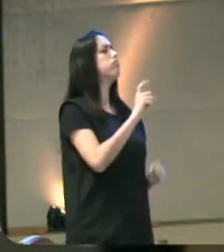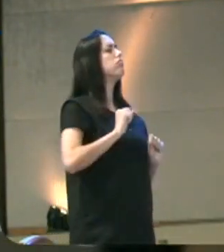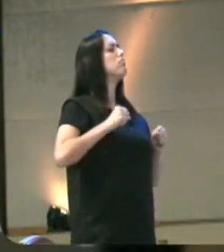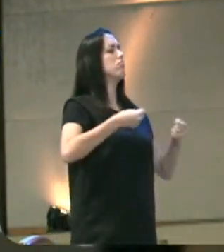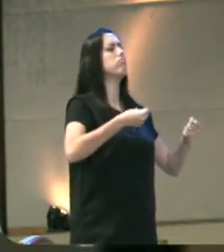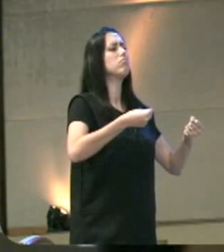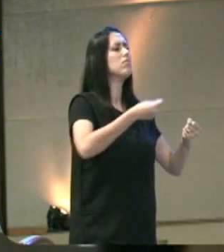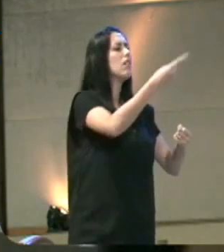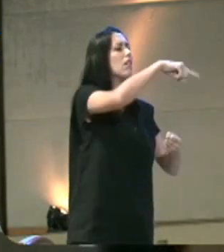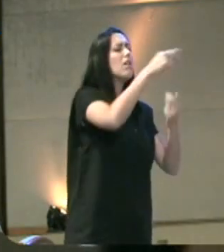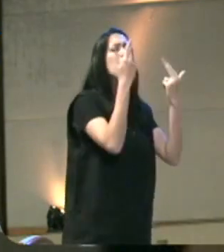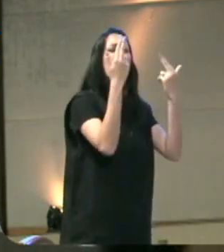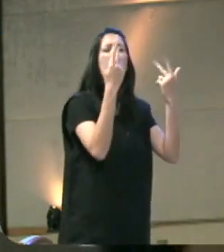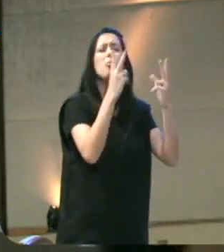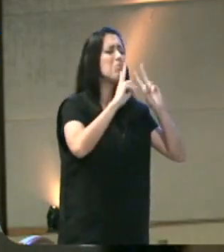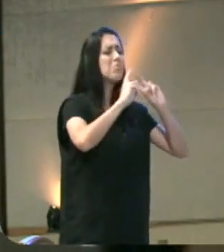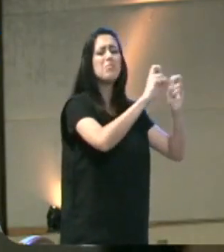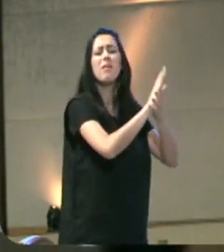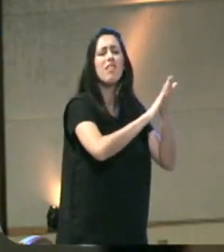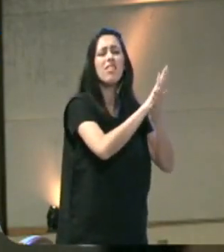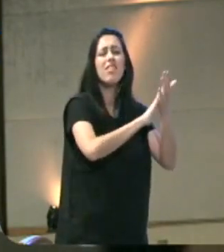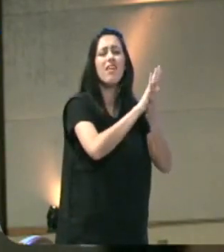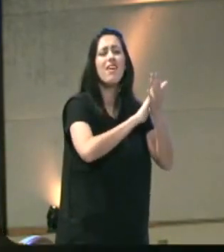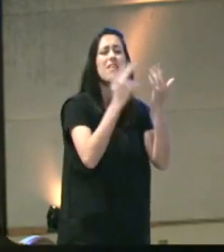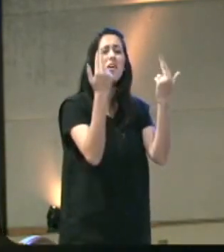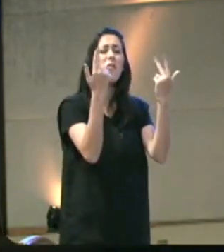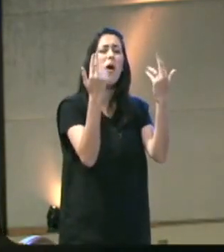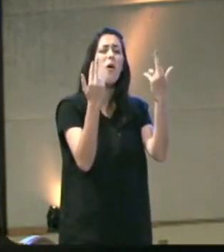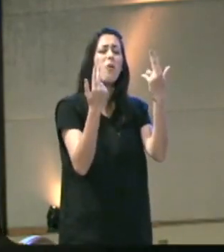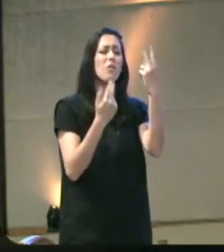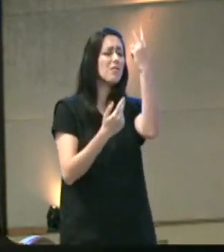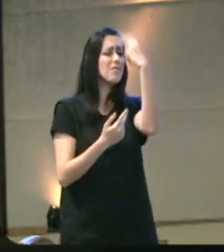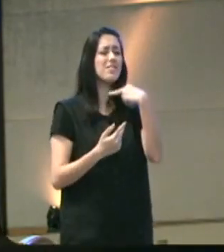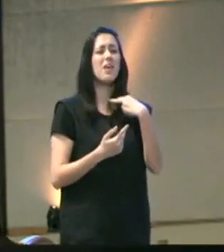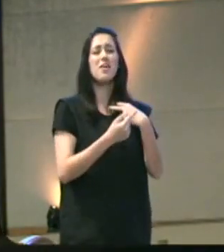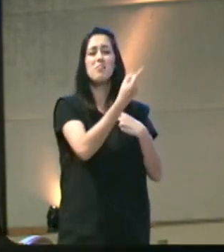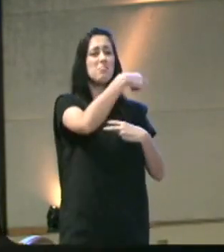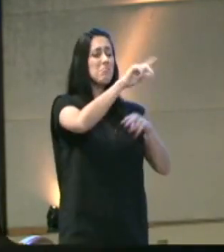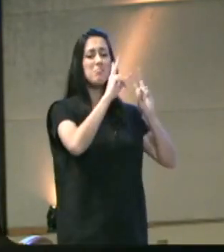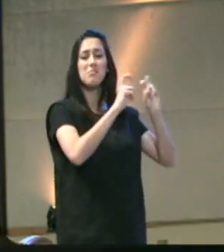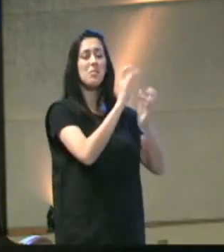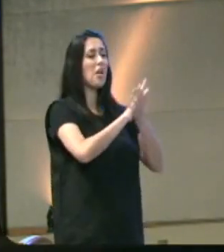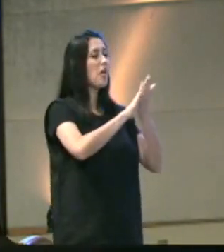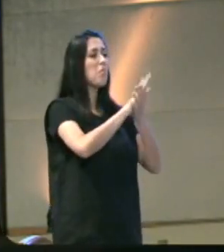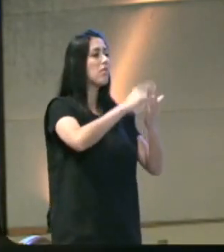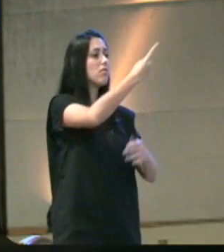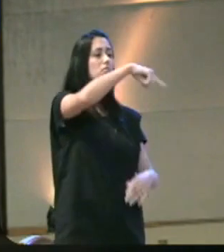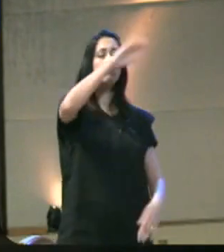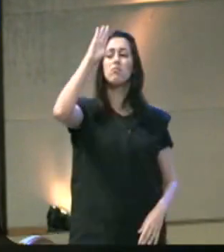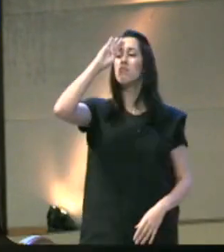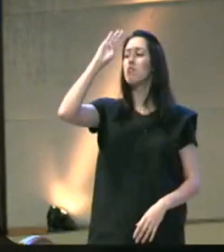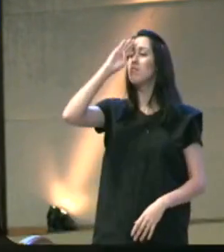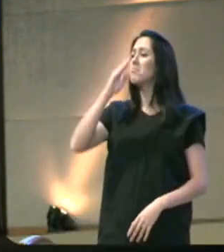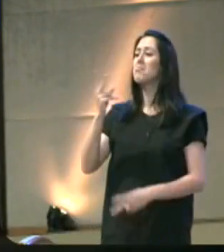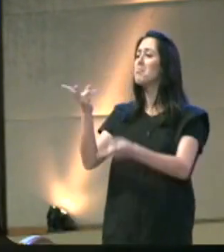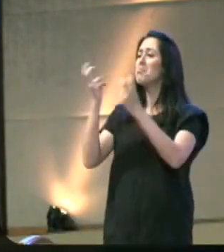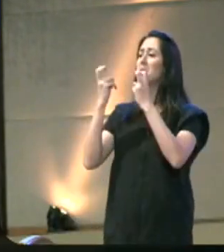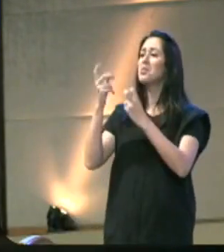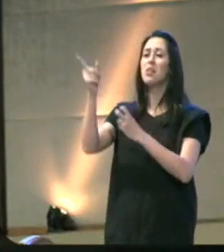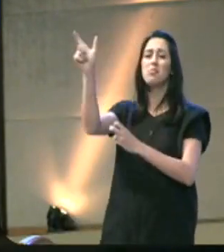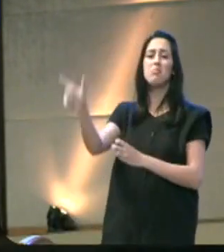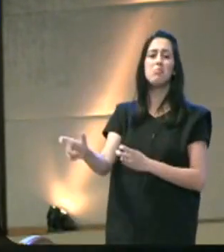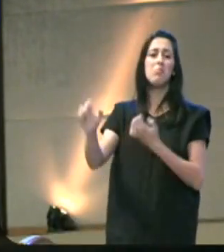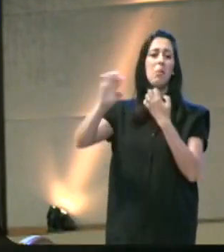espirituais estavam fechados pelo Senhor, os soldados não discernem não apenas